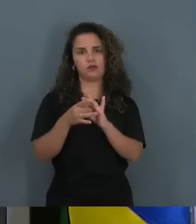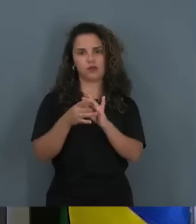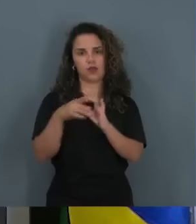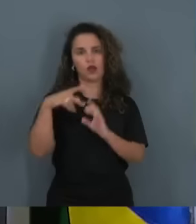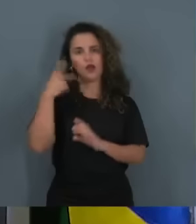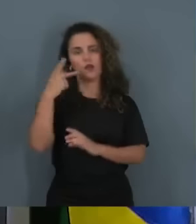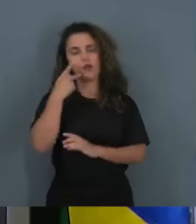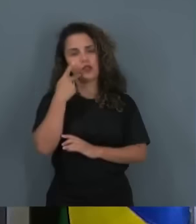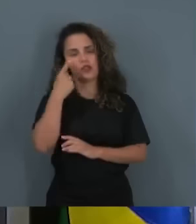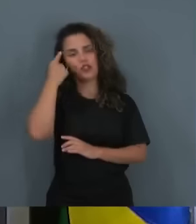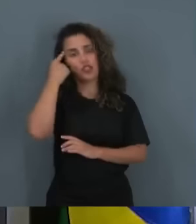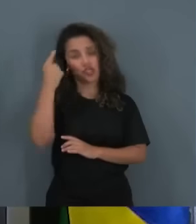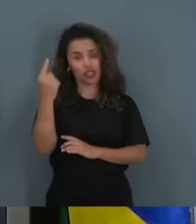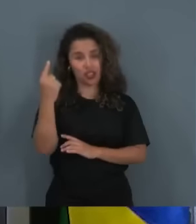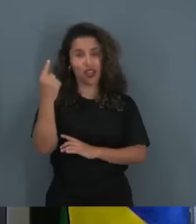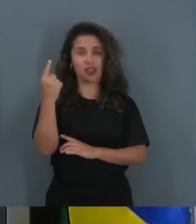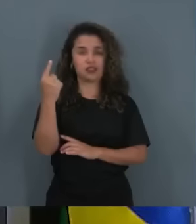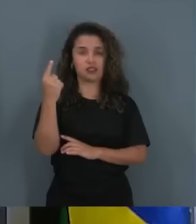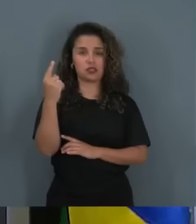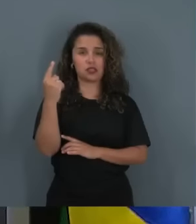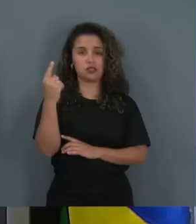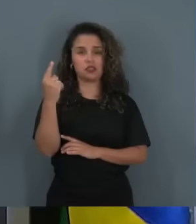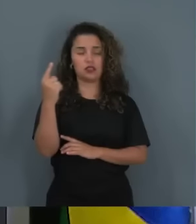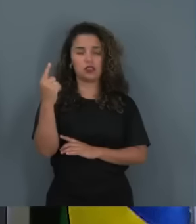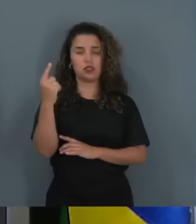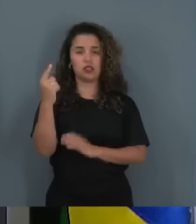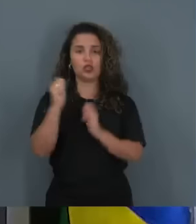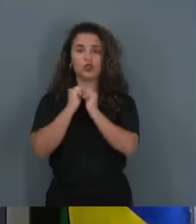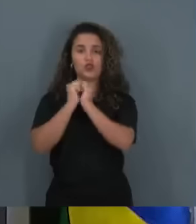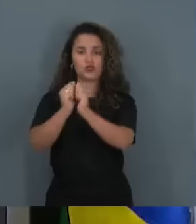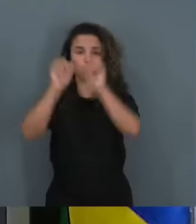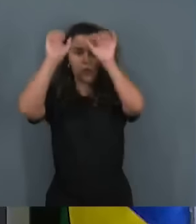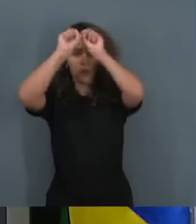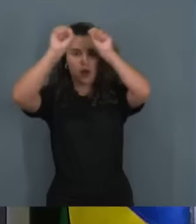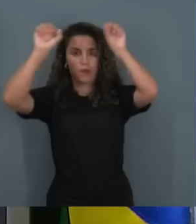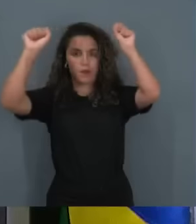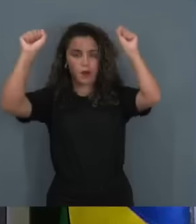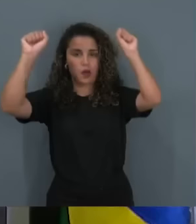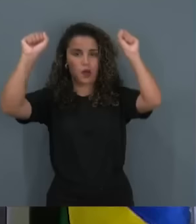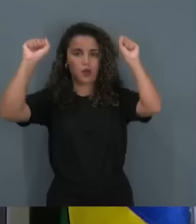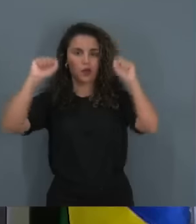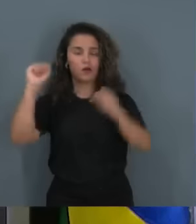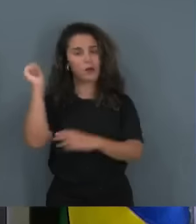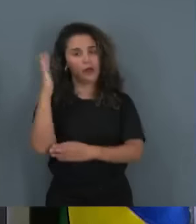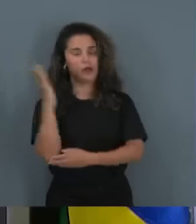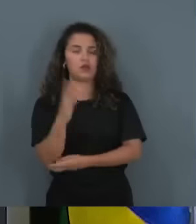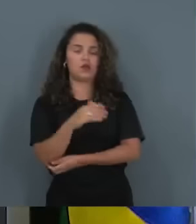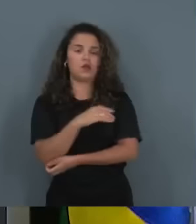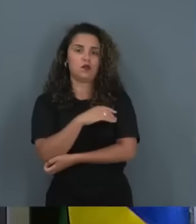política e ideologicamente com a Suprema Corte dessa nação,